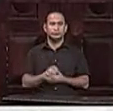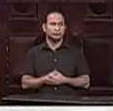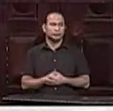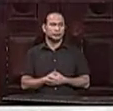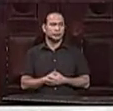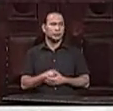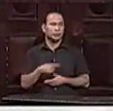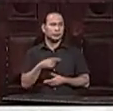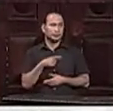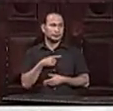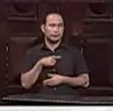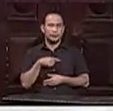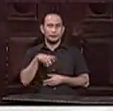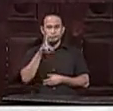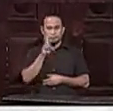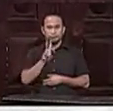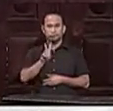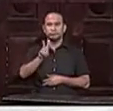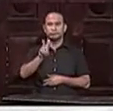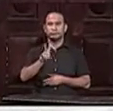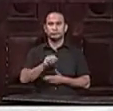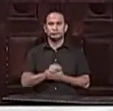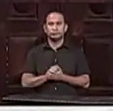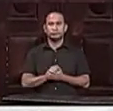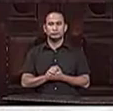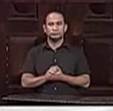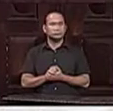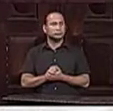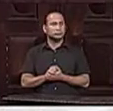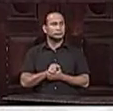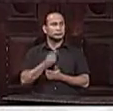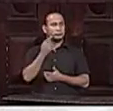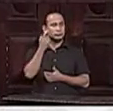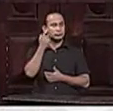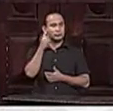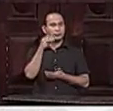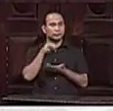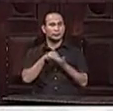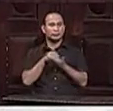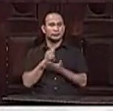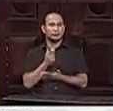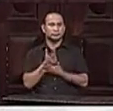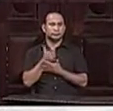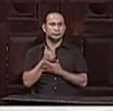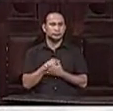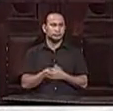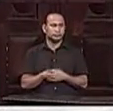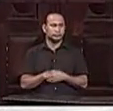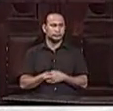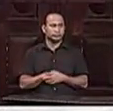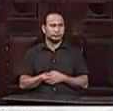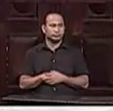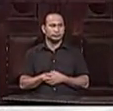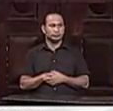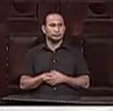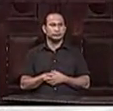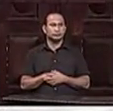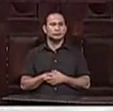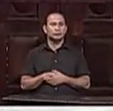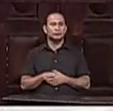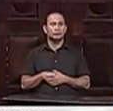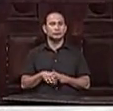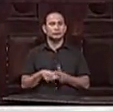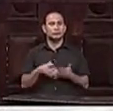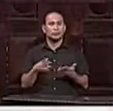tem essa visão de desinvestimento. E o meu questionamento foi isso. Qual o